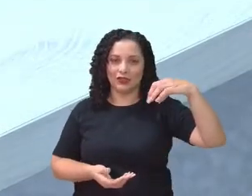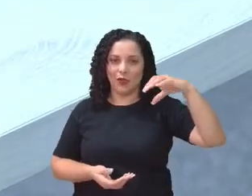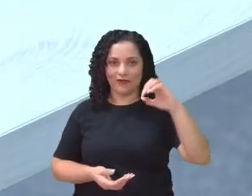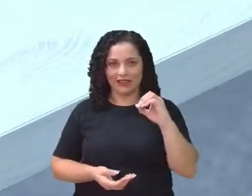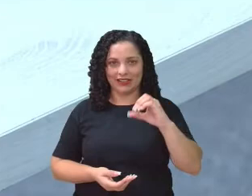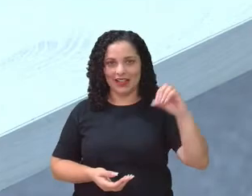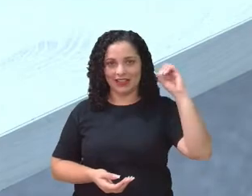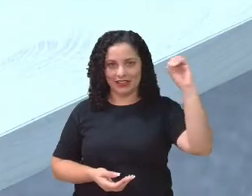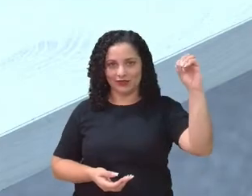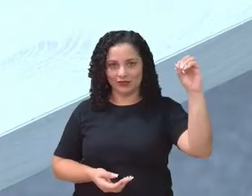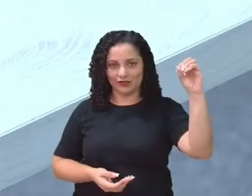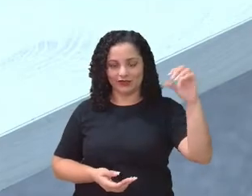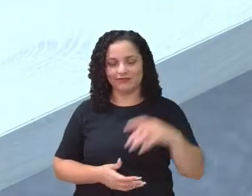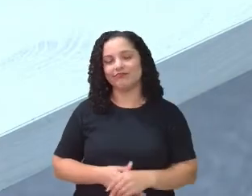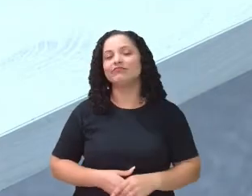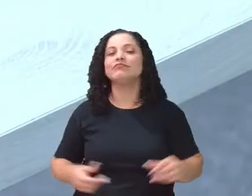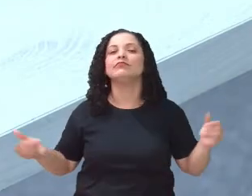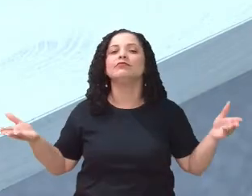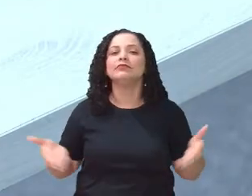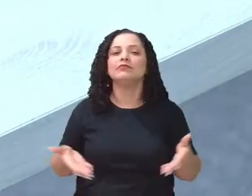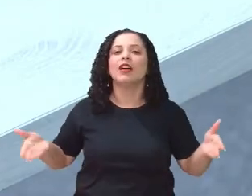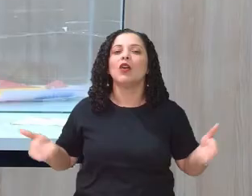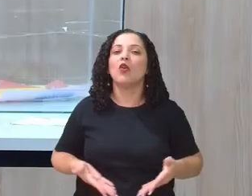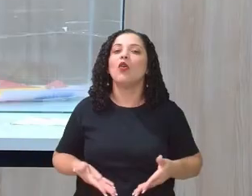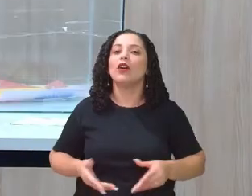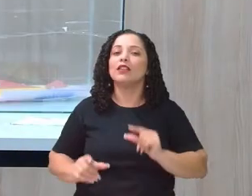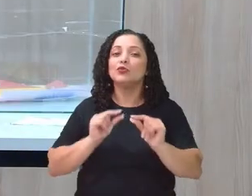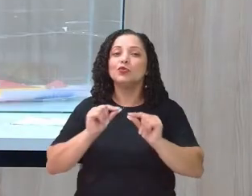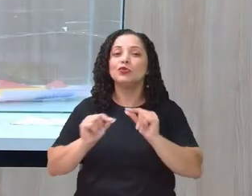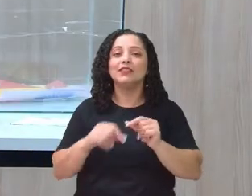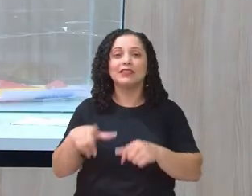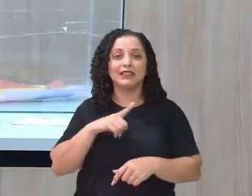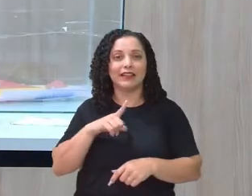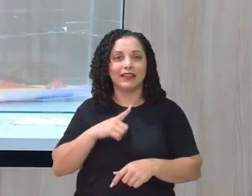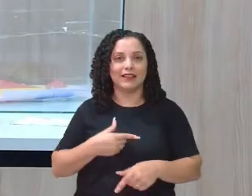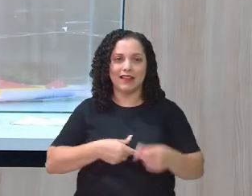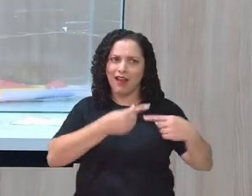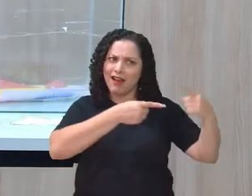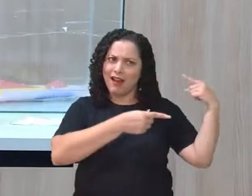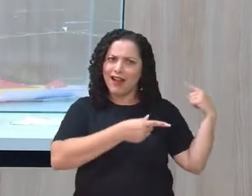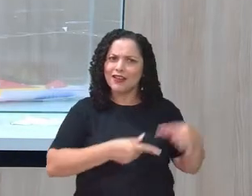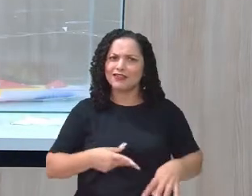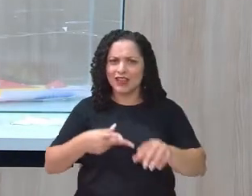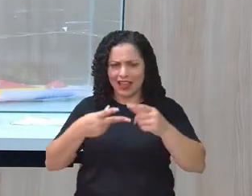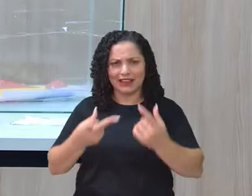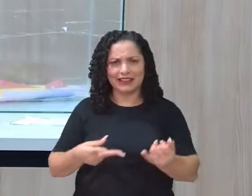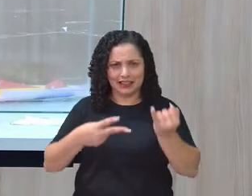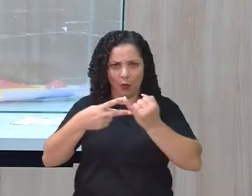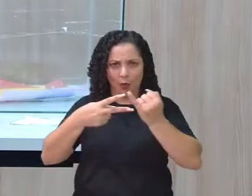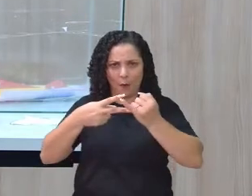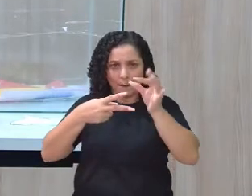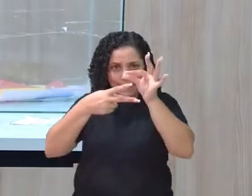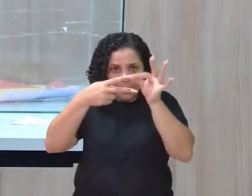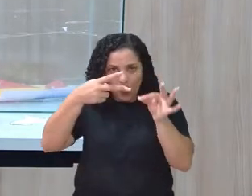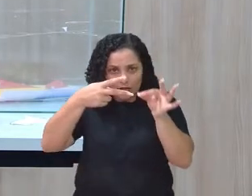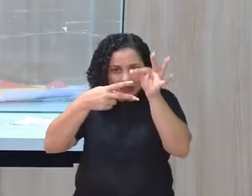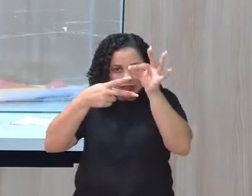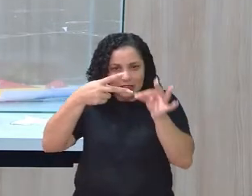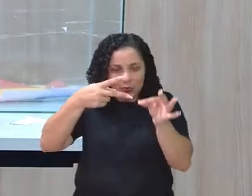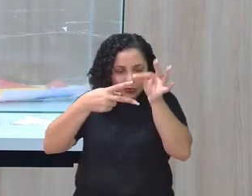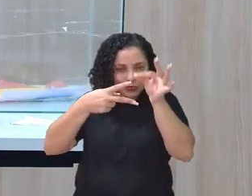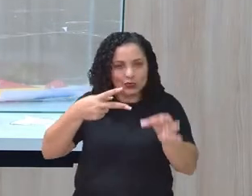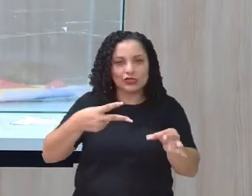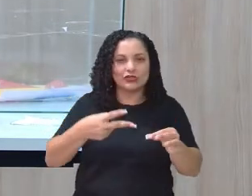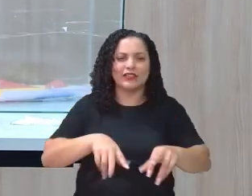agora? Eu vou pegar aqueles polígonos que eu coloquei lá no início da aula, tinha lá um slide, polígonos com